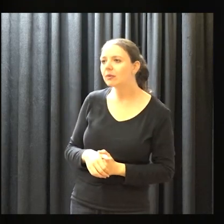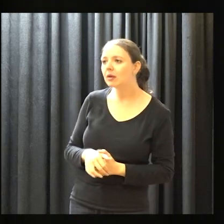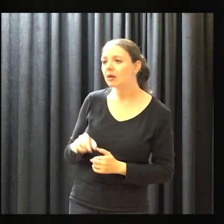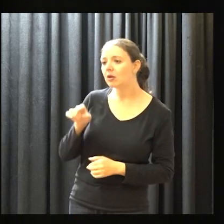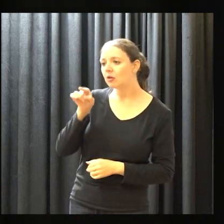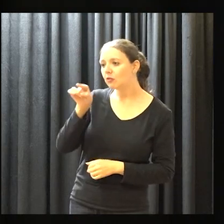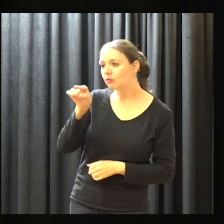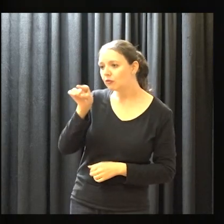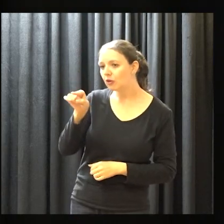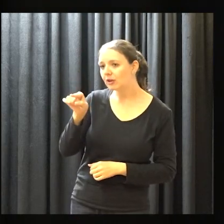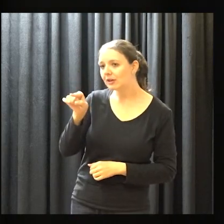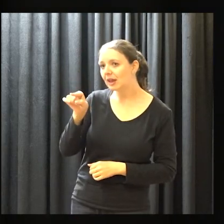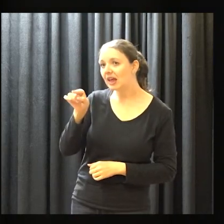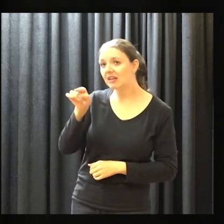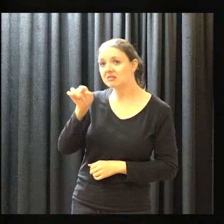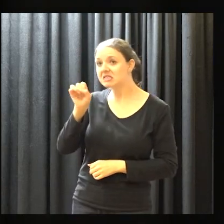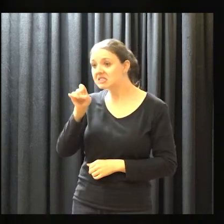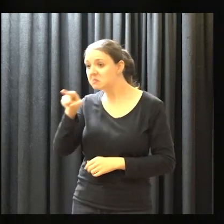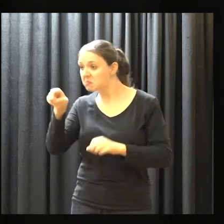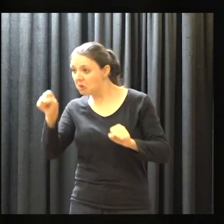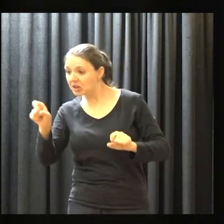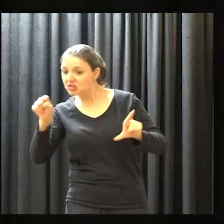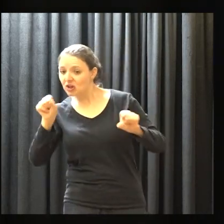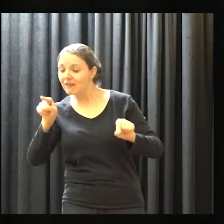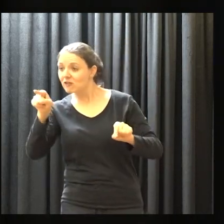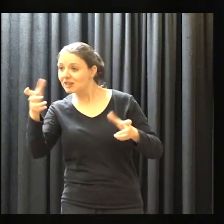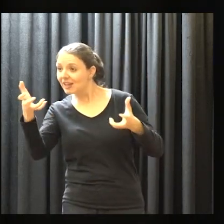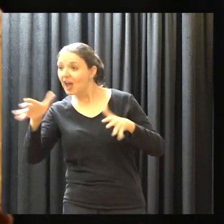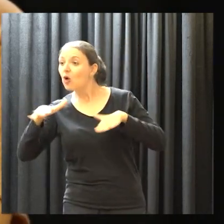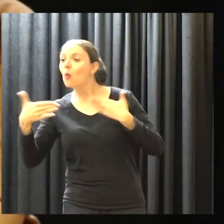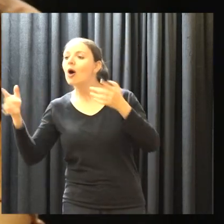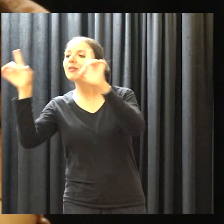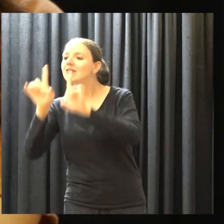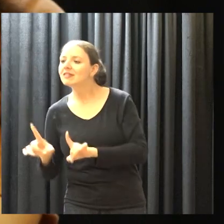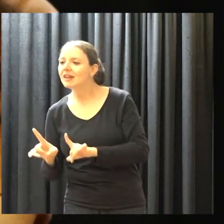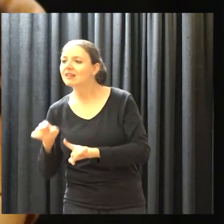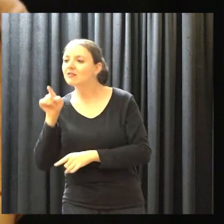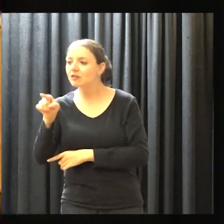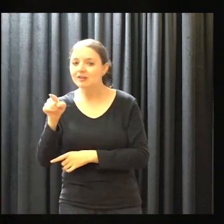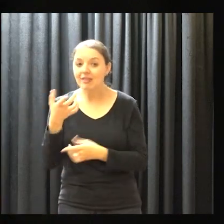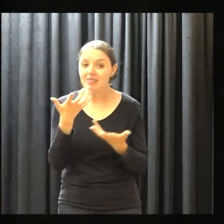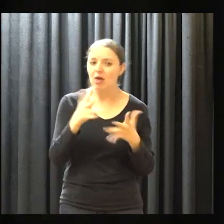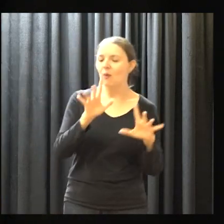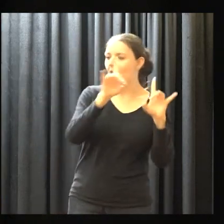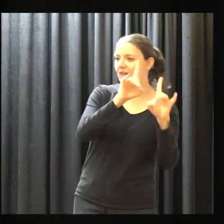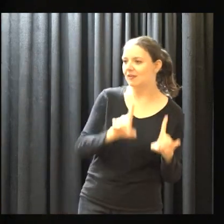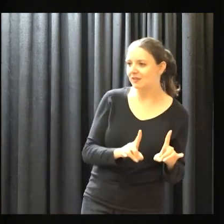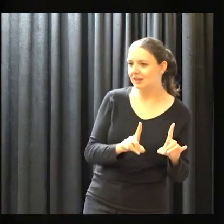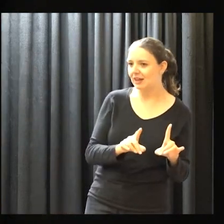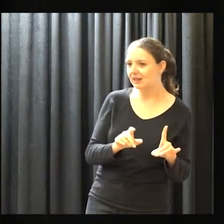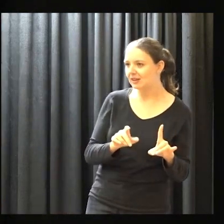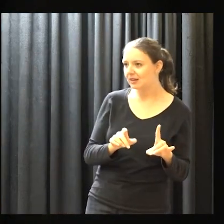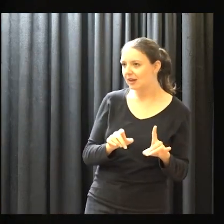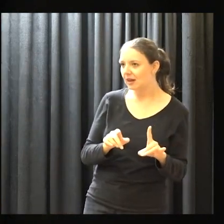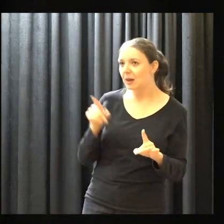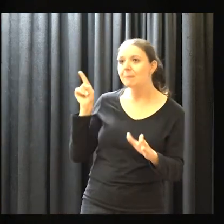você gostaria de ter. E qual a deficiência que você não gostaria de ter para a gente